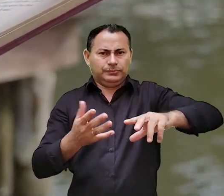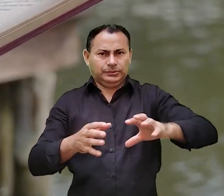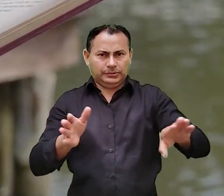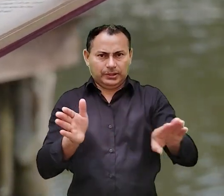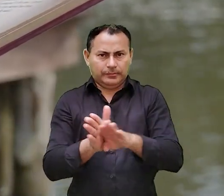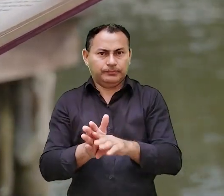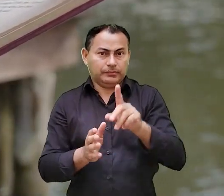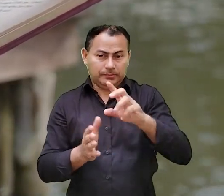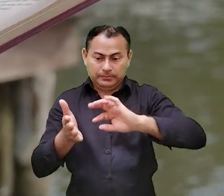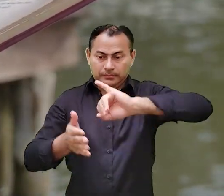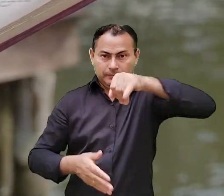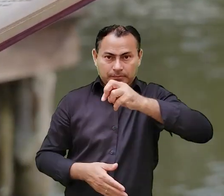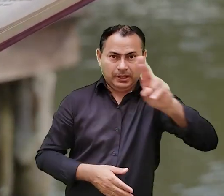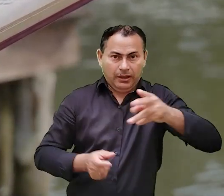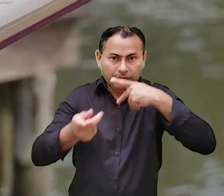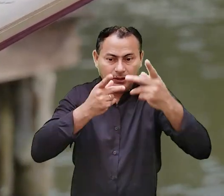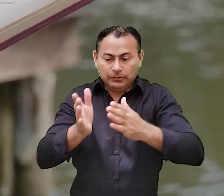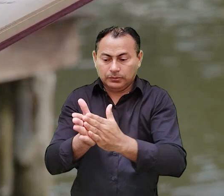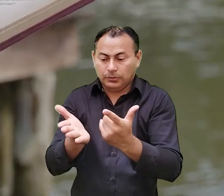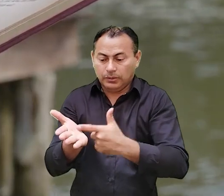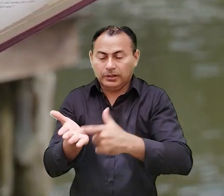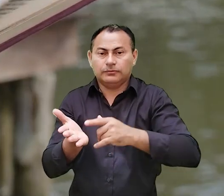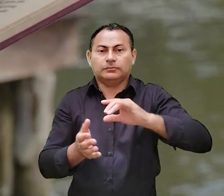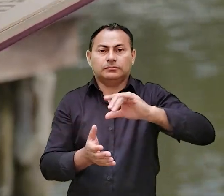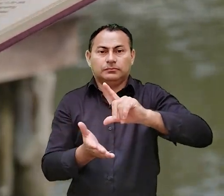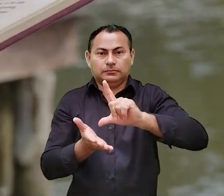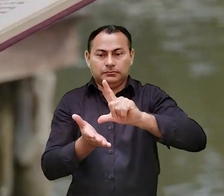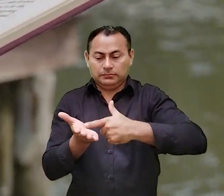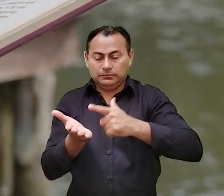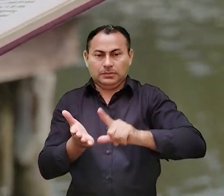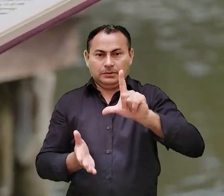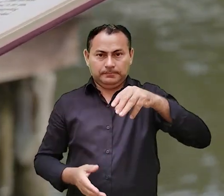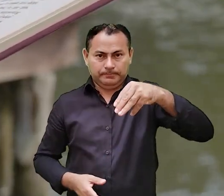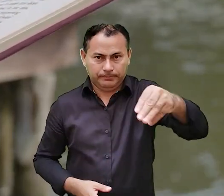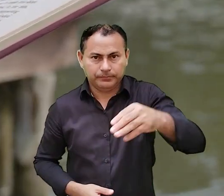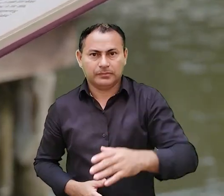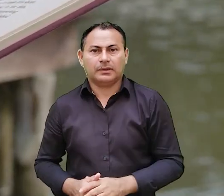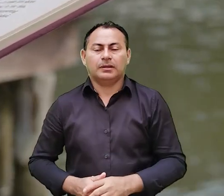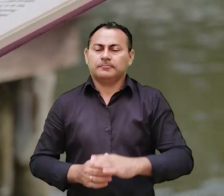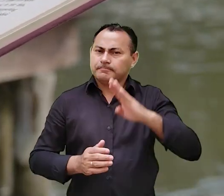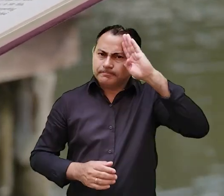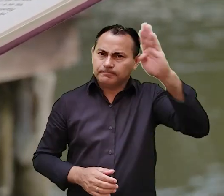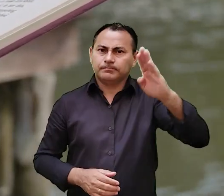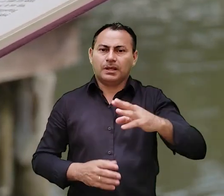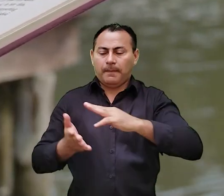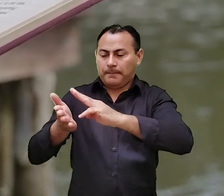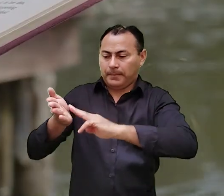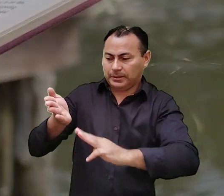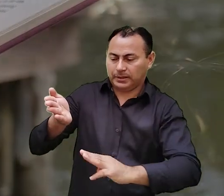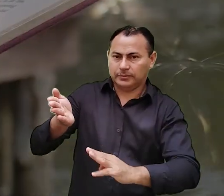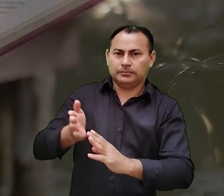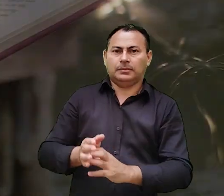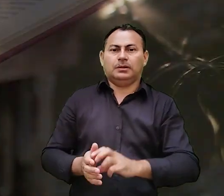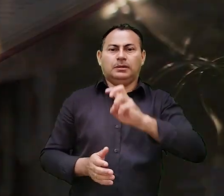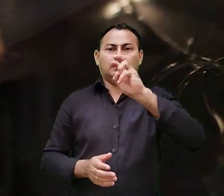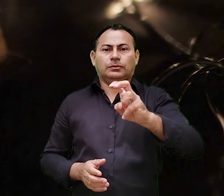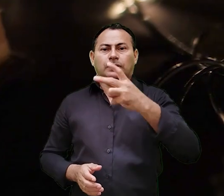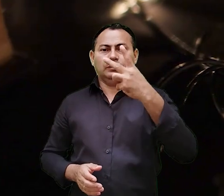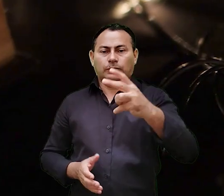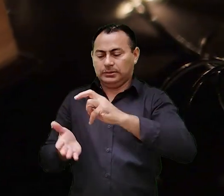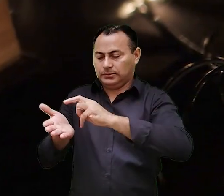chegar. É isso que Jeremias está dizendo no livro de Lamentações. Essa é a essência de sua mensagem